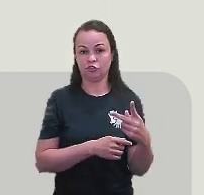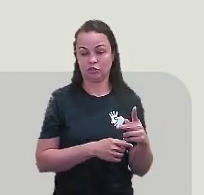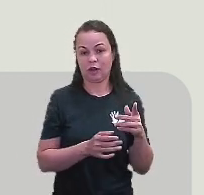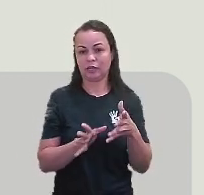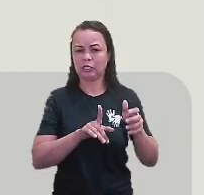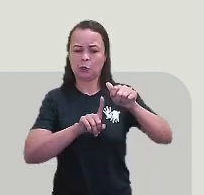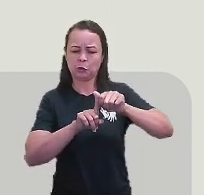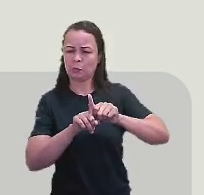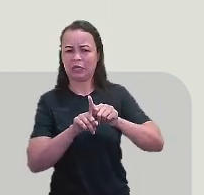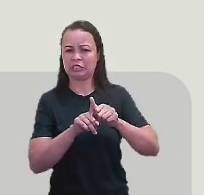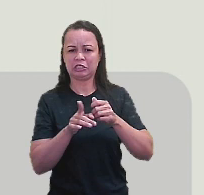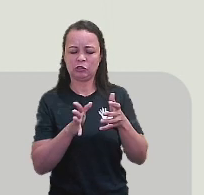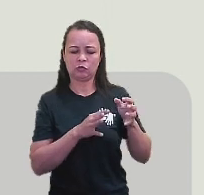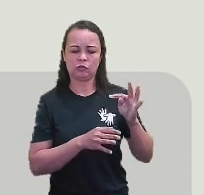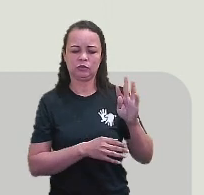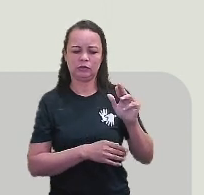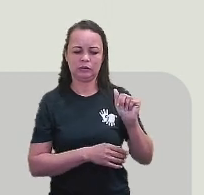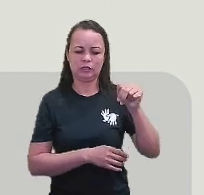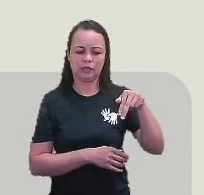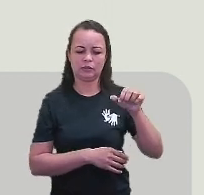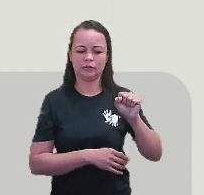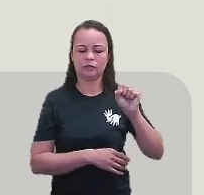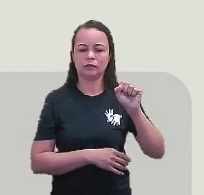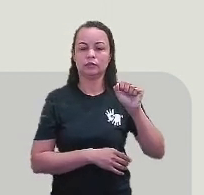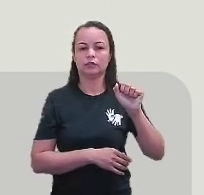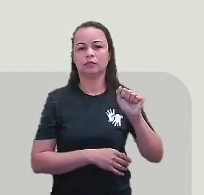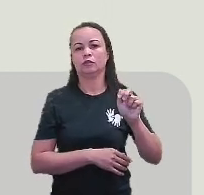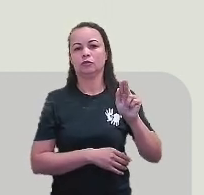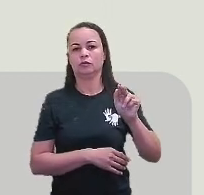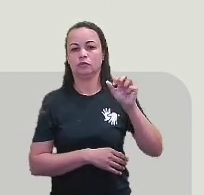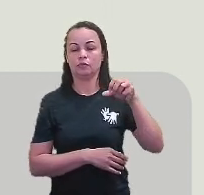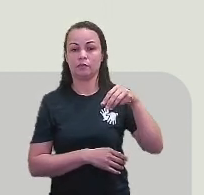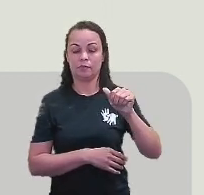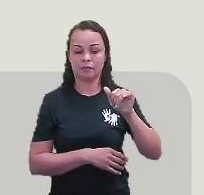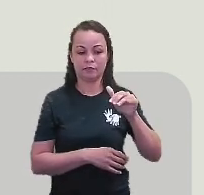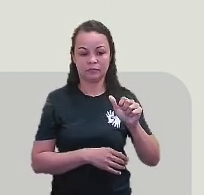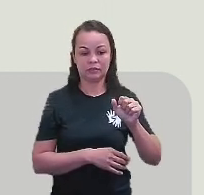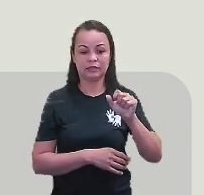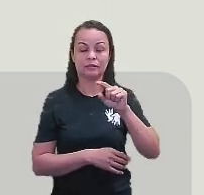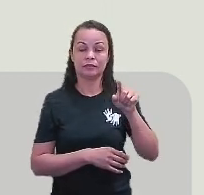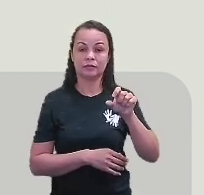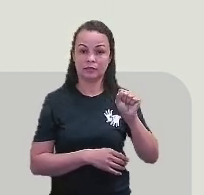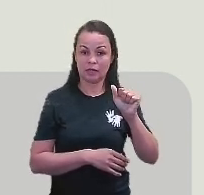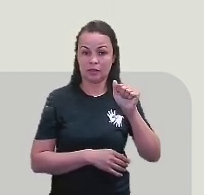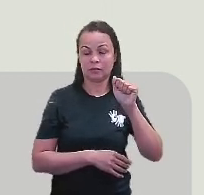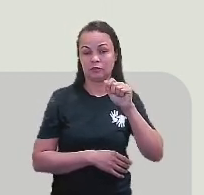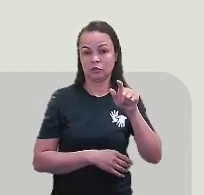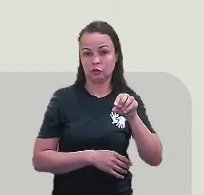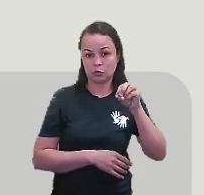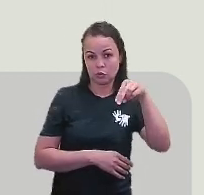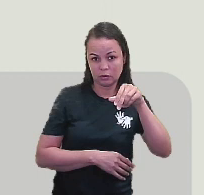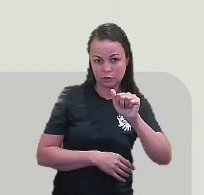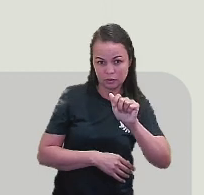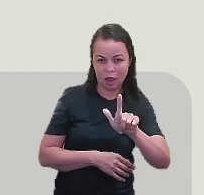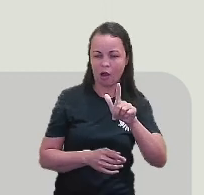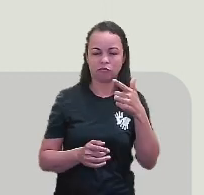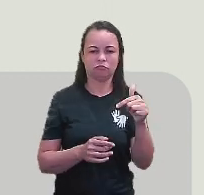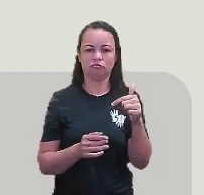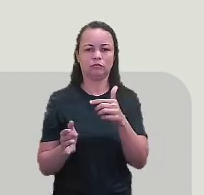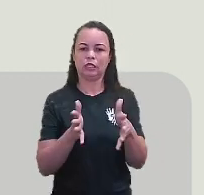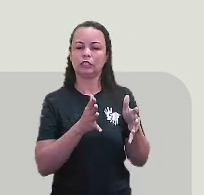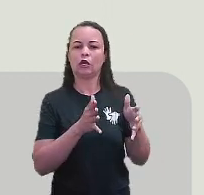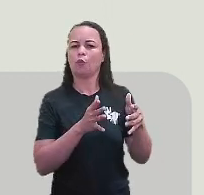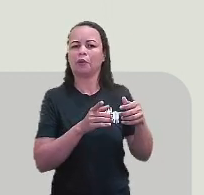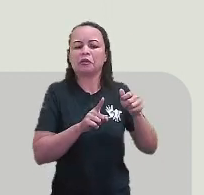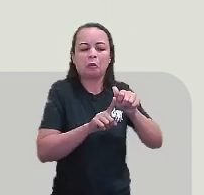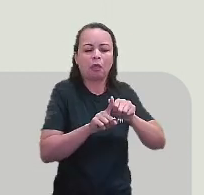meses estabelecido. Já basta saber, vou trabalhar, tem algum emprego naquela área por tanto tempo. Ele vai, finaliza e